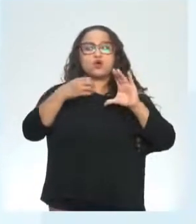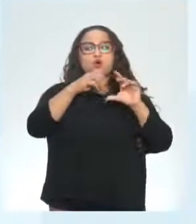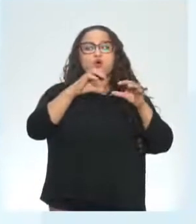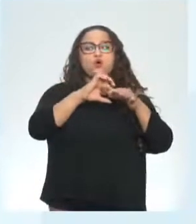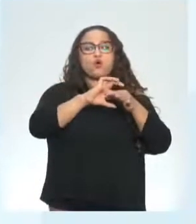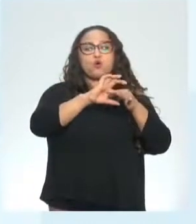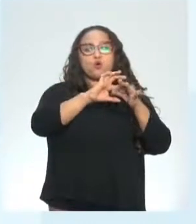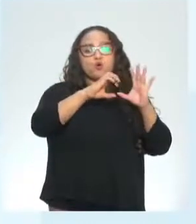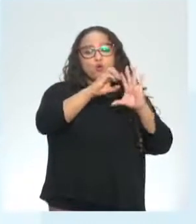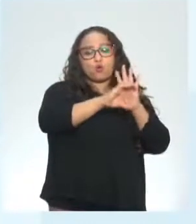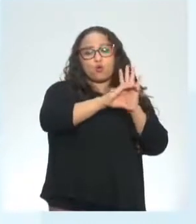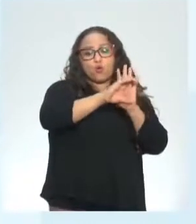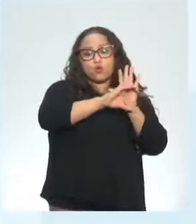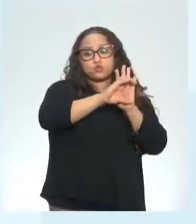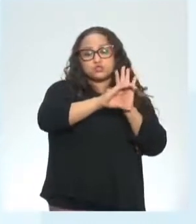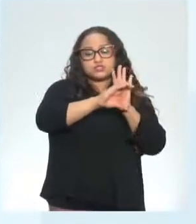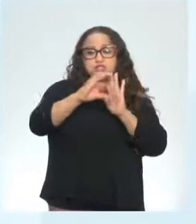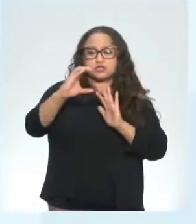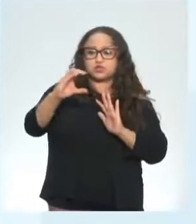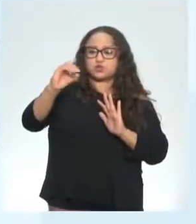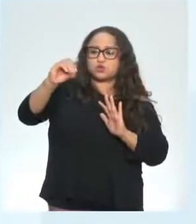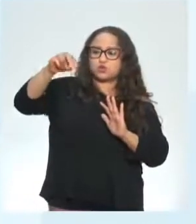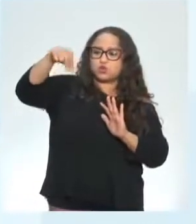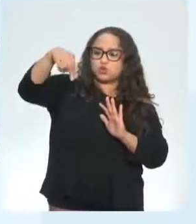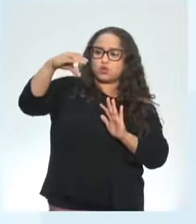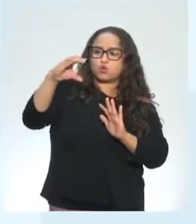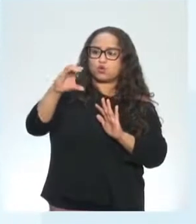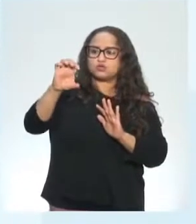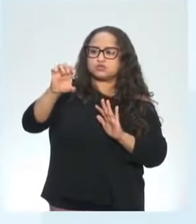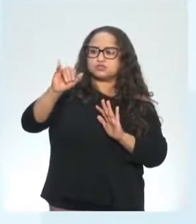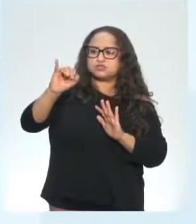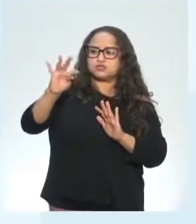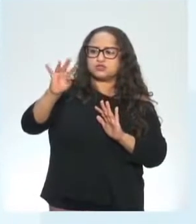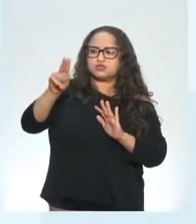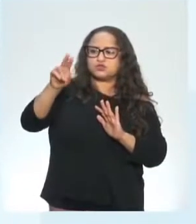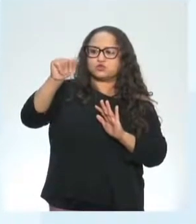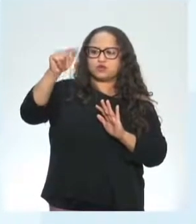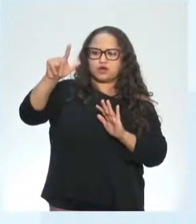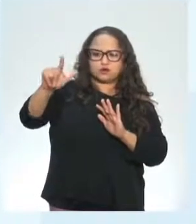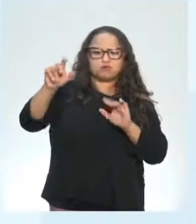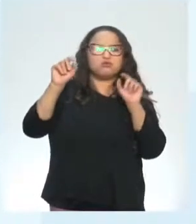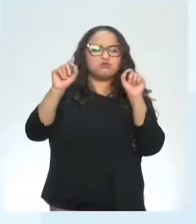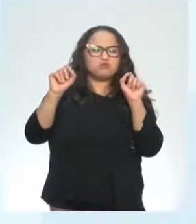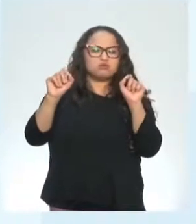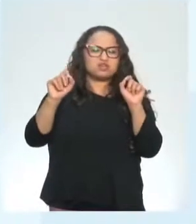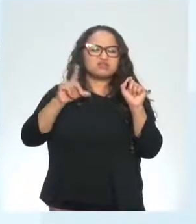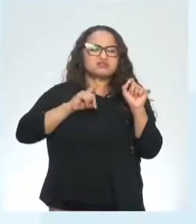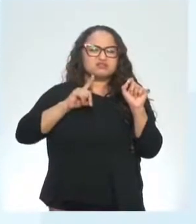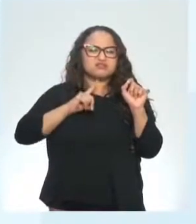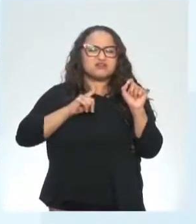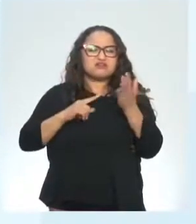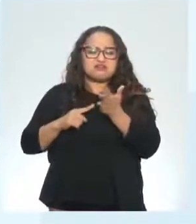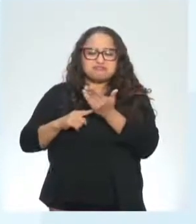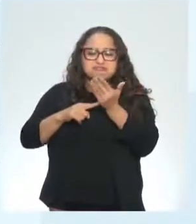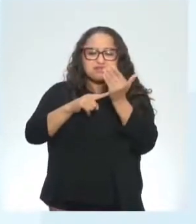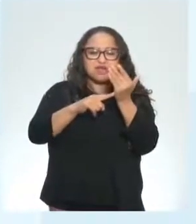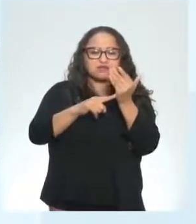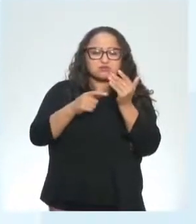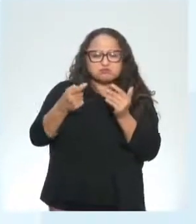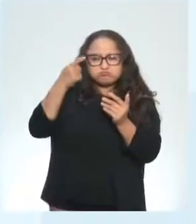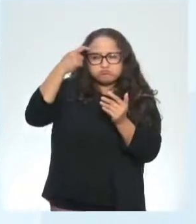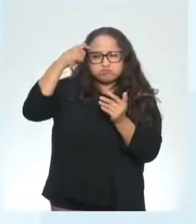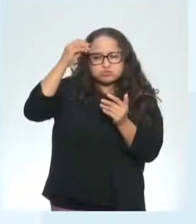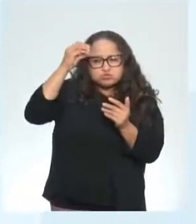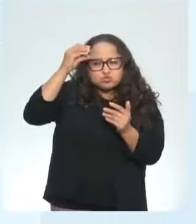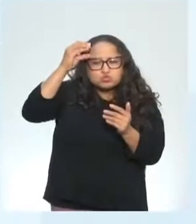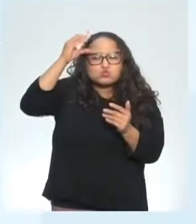dimensão conceitual. Tá? Nessa dimensão, então, gente, a gente trata dos aspectos técnicos, do conhecimento prévio, empírico,